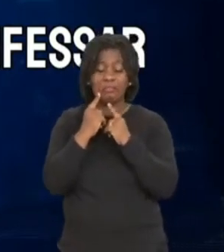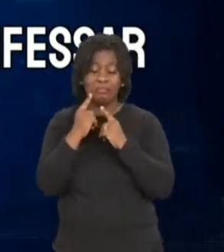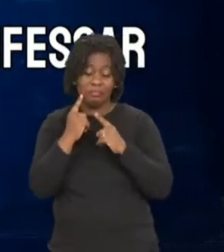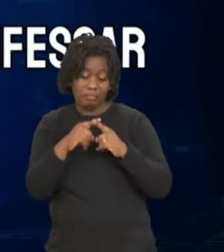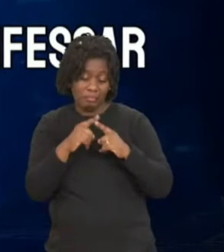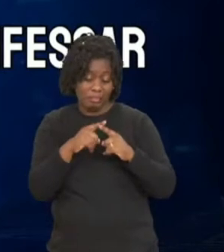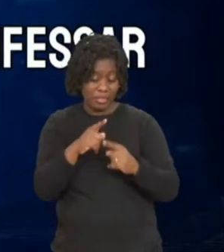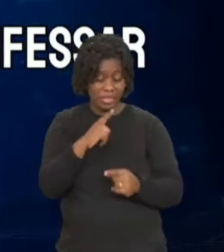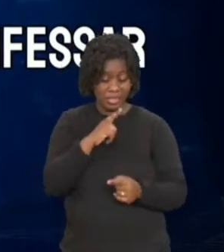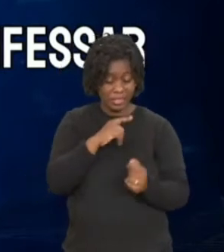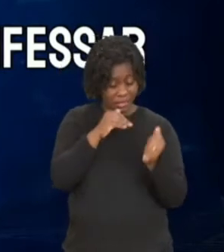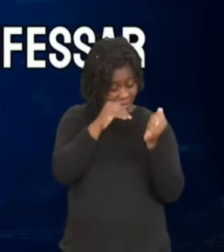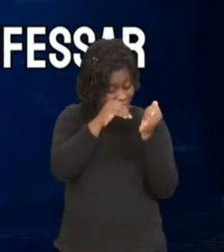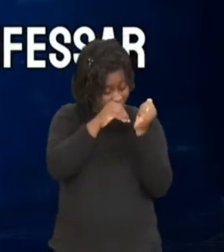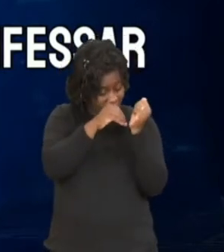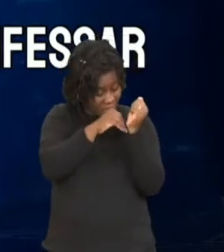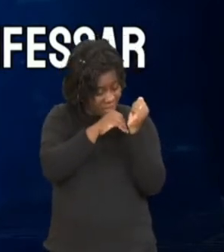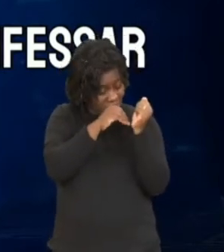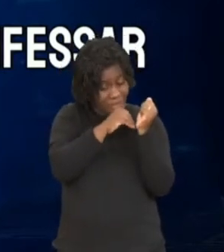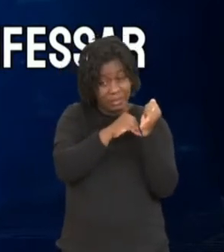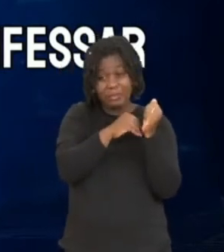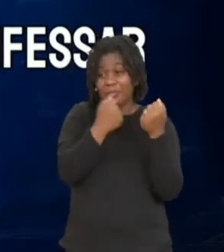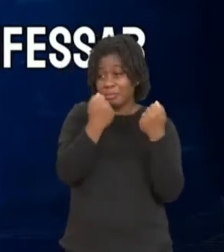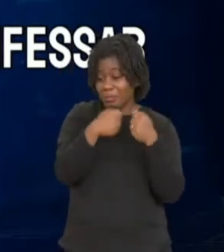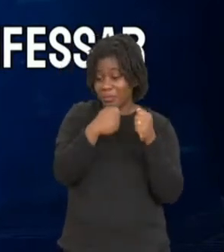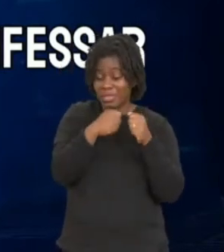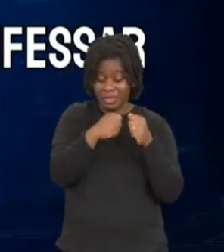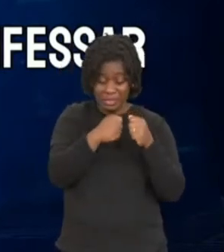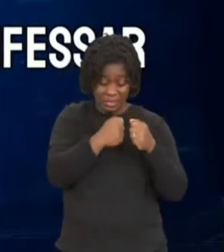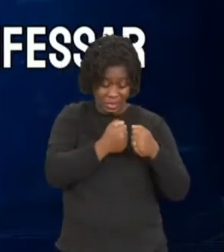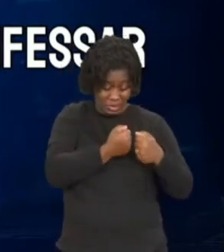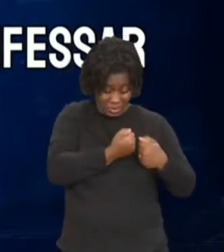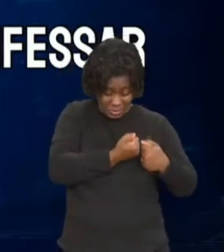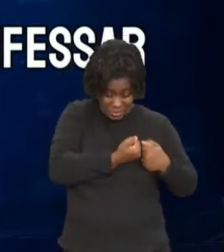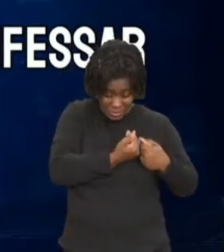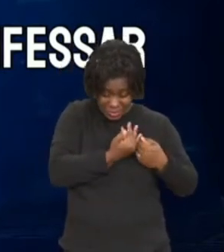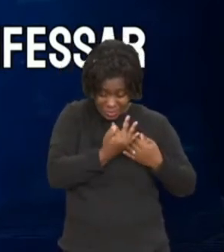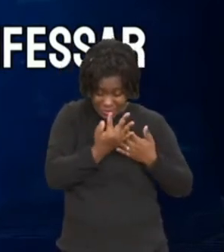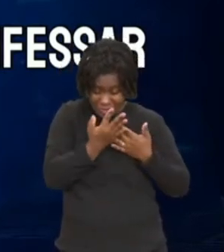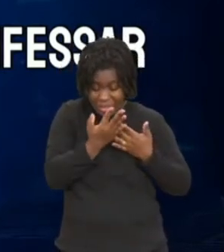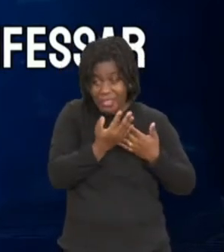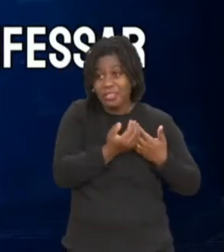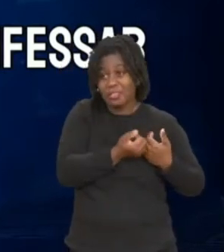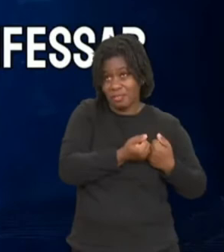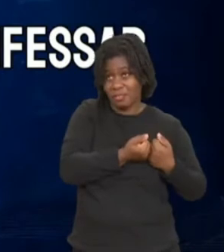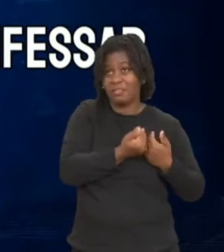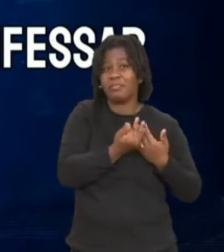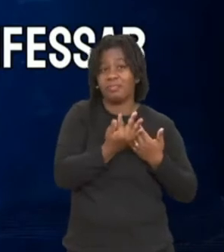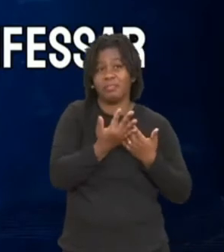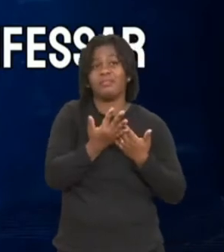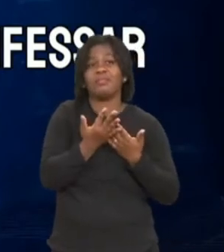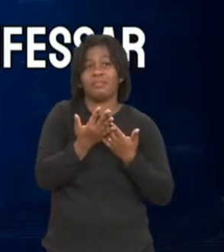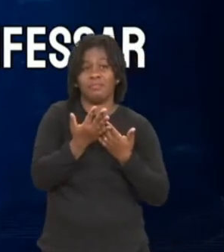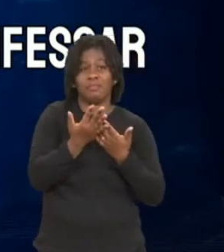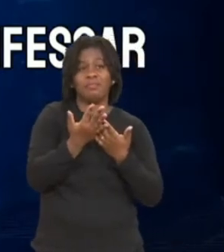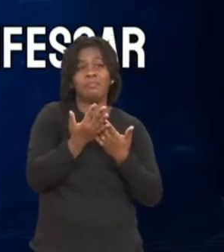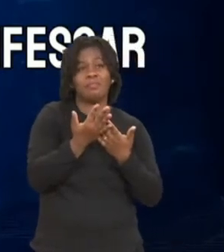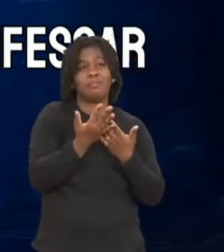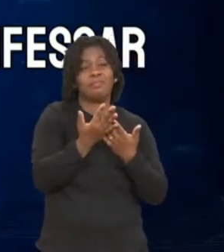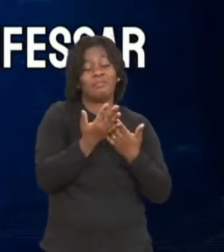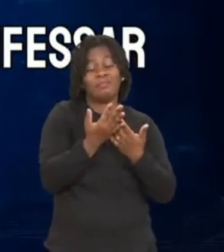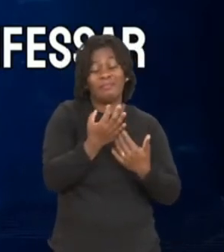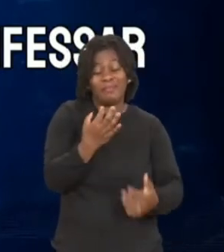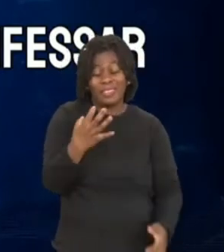preciso confessar. Há um segredo que eu preciso confessar. Sinto